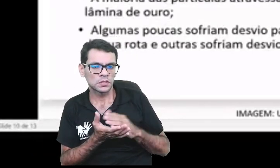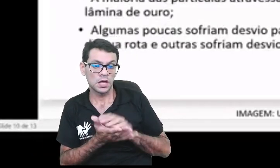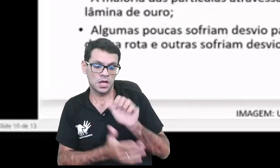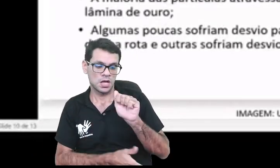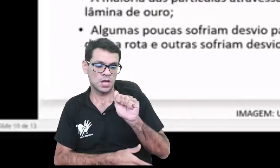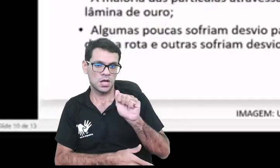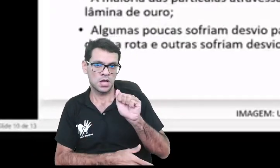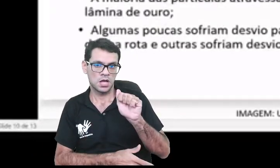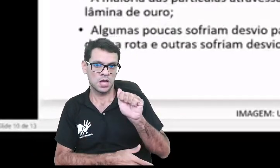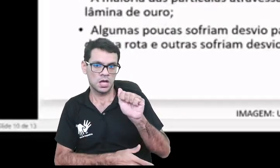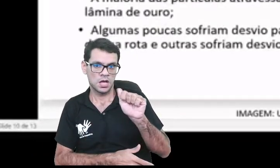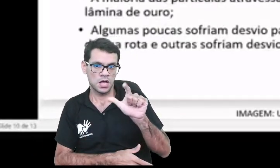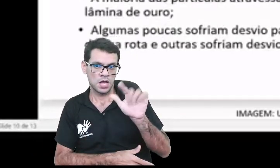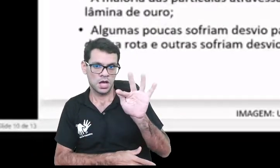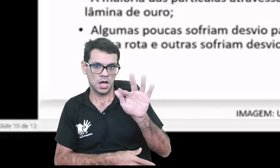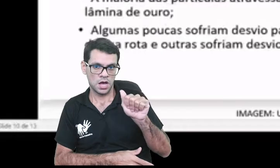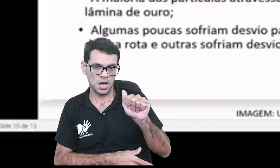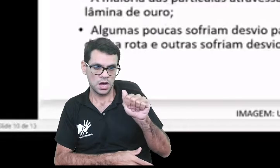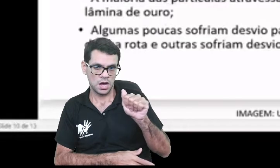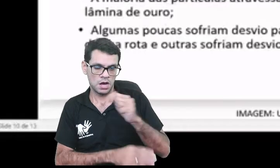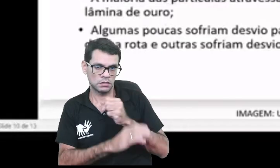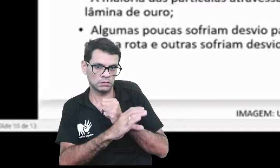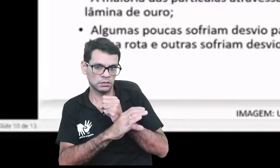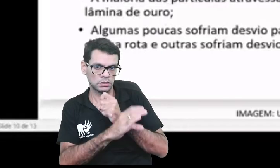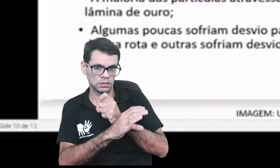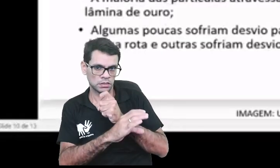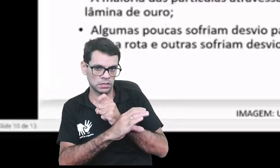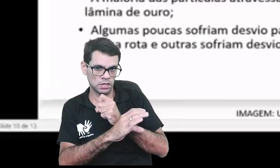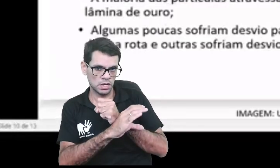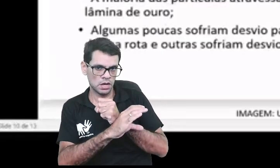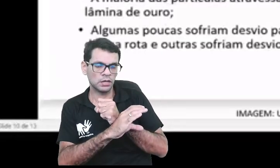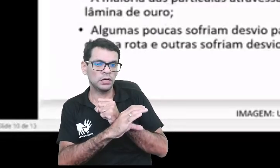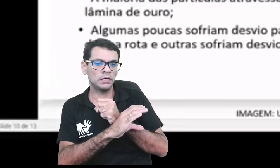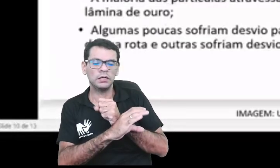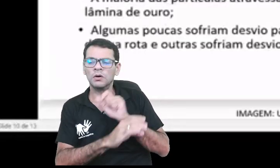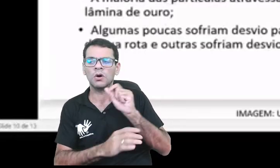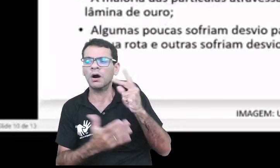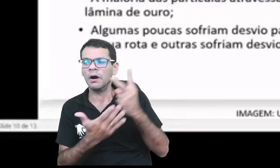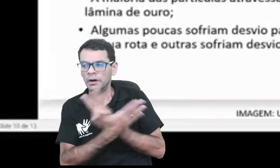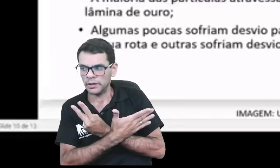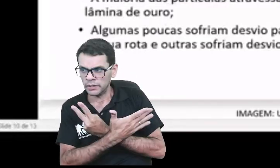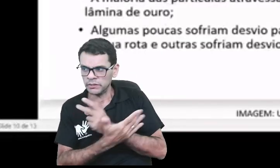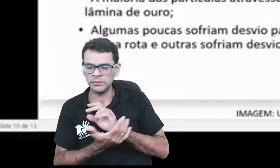alfa e ele observava o que acontecia aqui. Então,